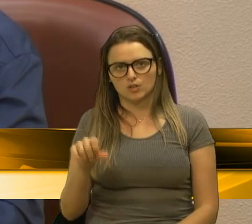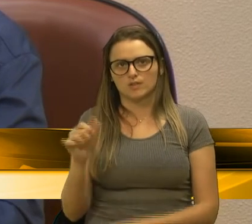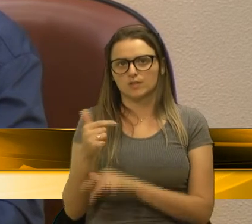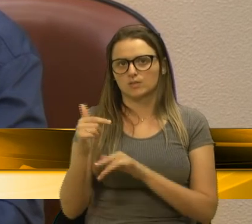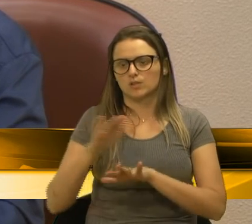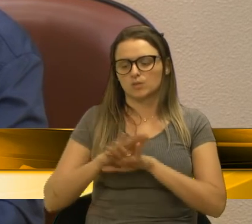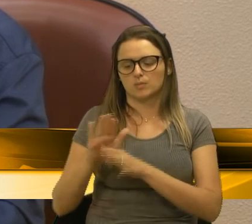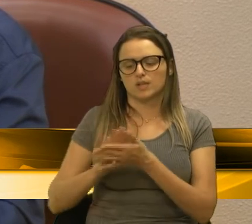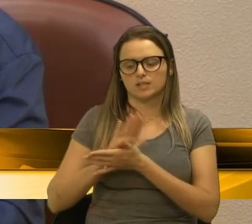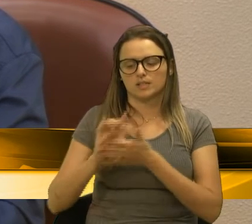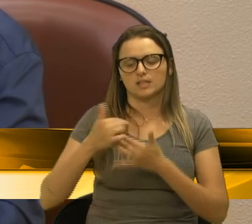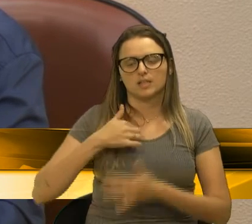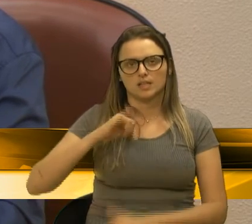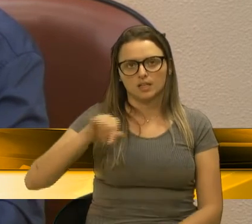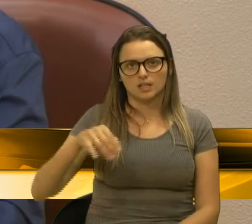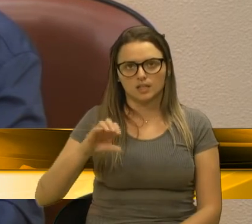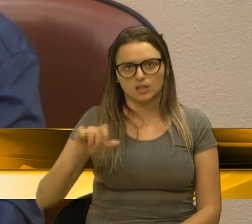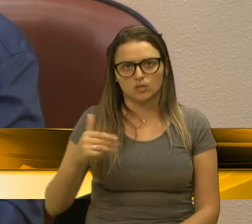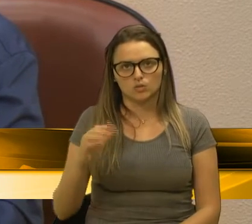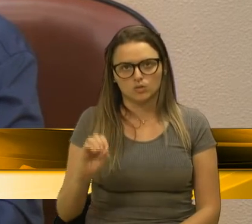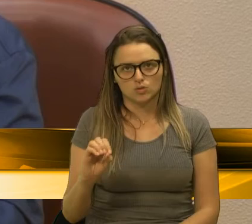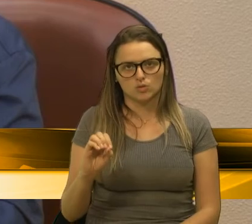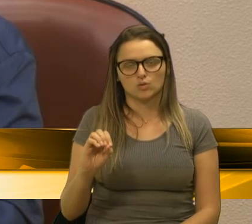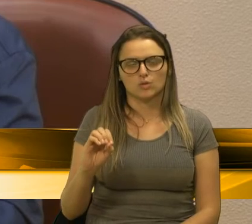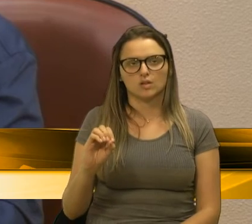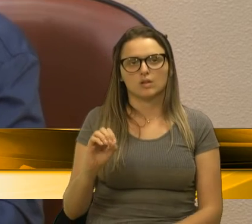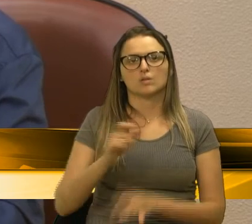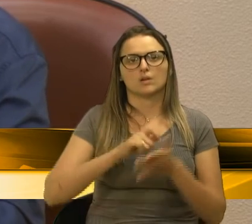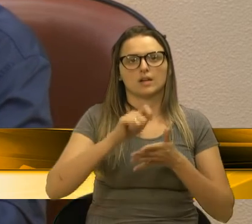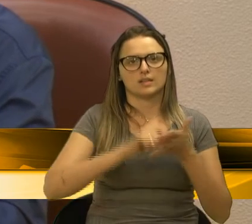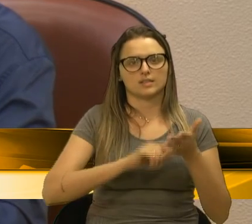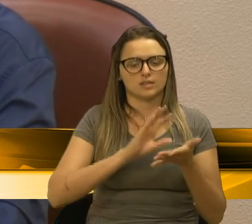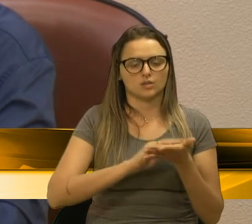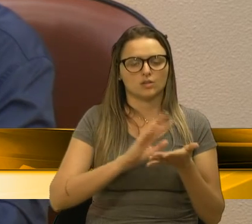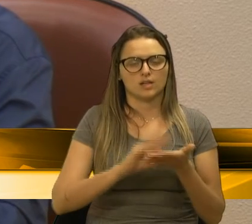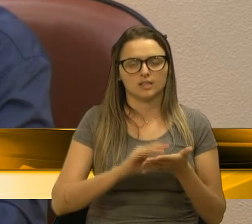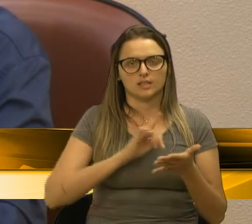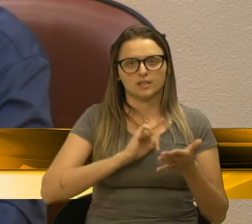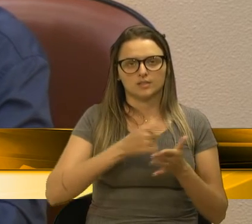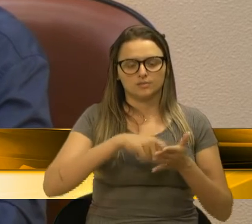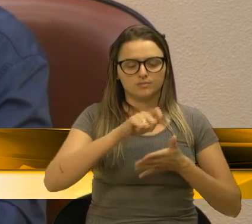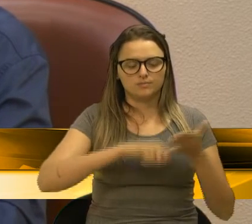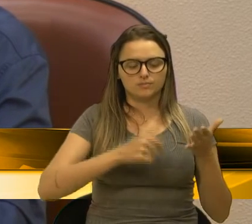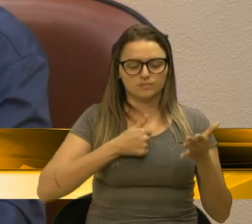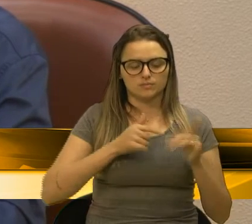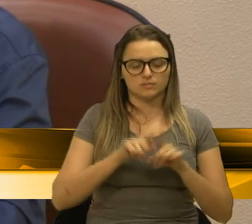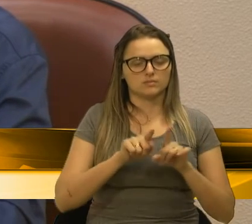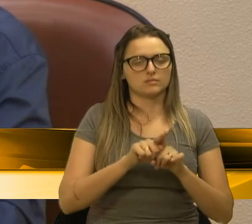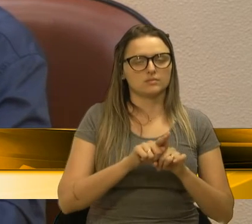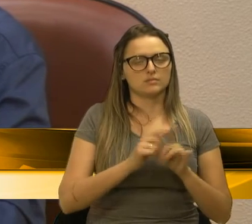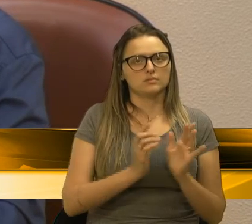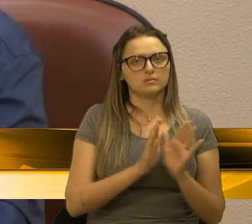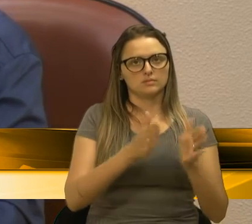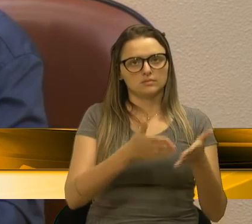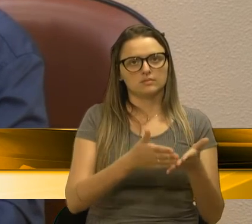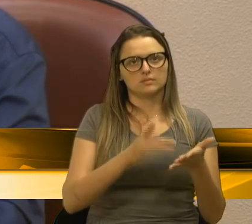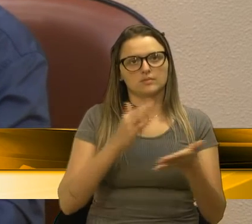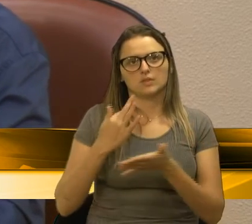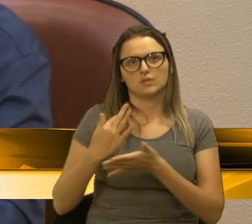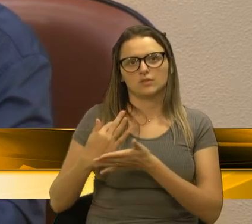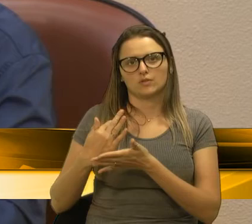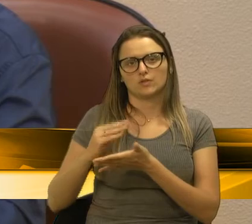mais havendo a tratar, eu, João Josemar, o espécie, lavo a presente ata, que vem assinada por mim, pelos membros da comissão processante, com